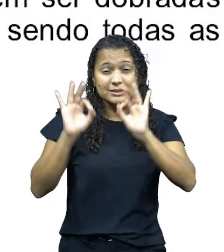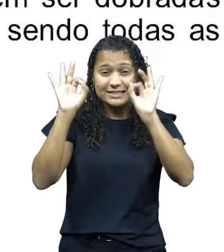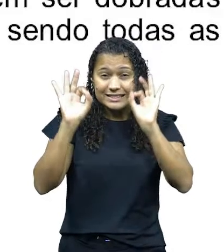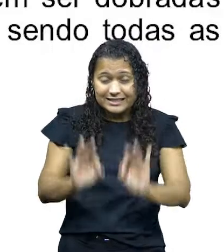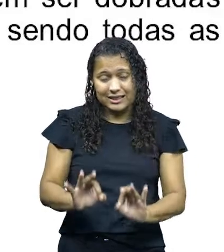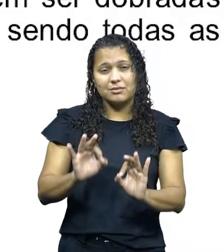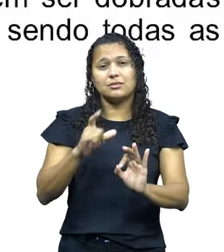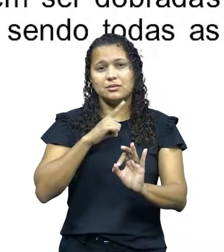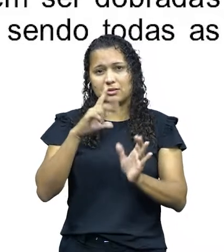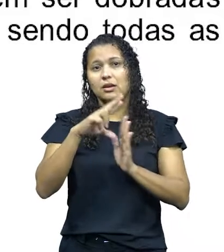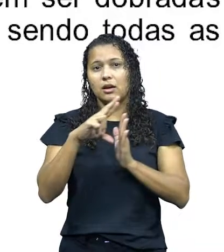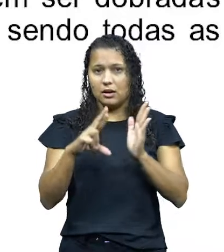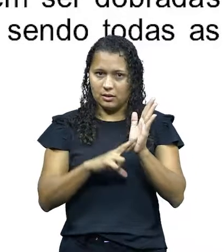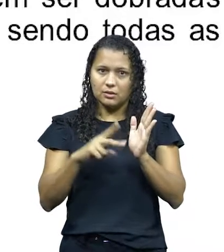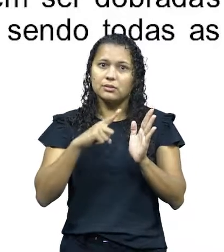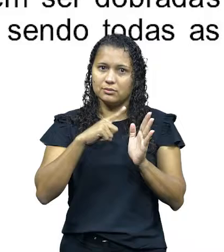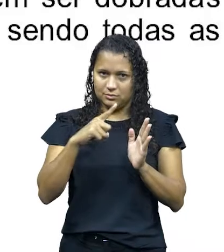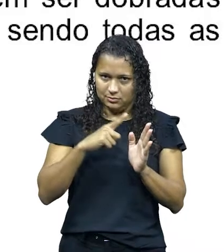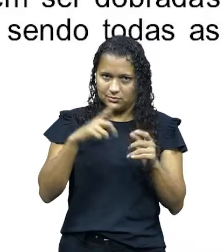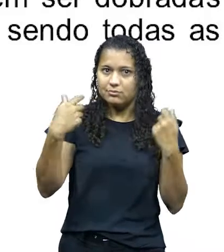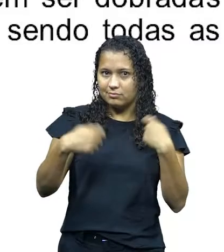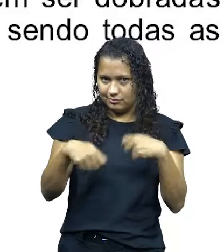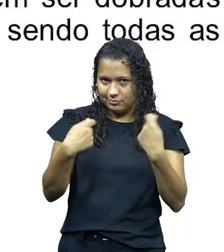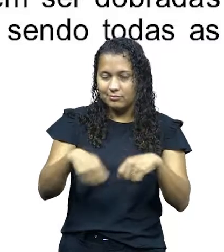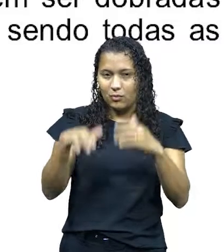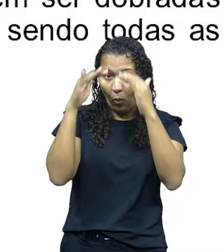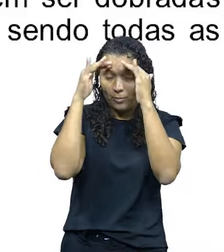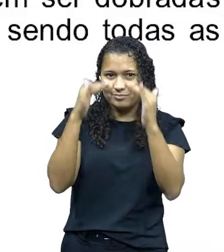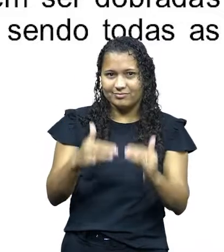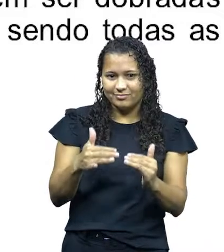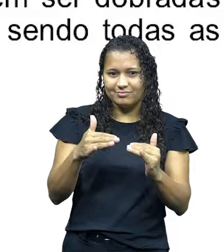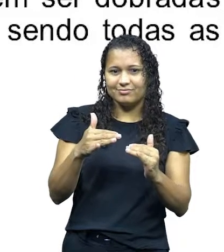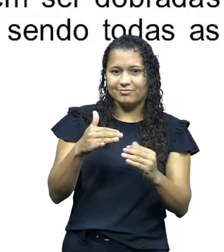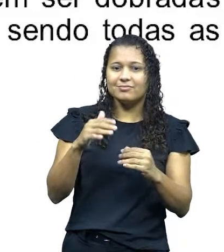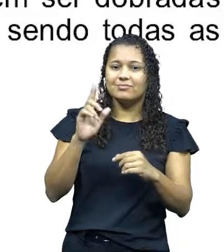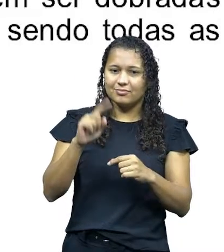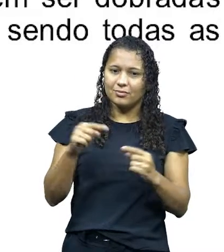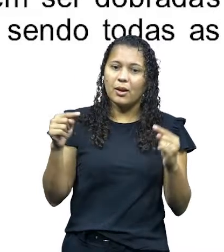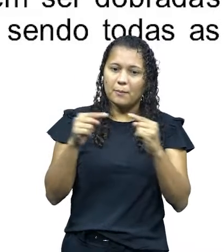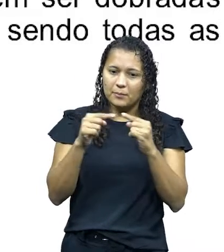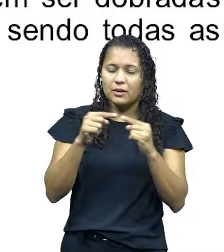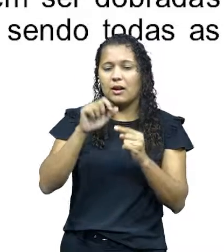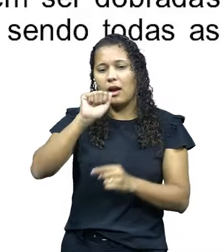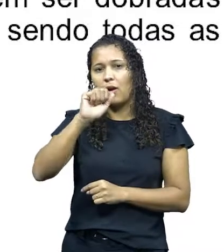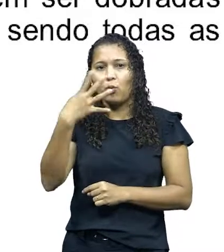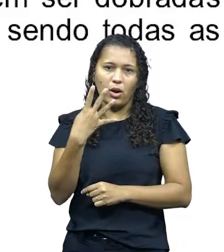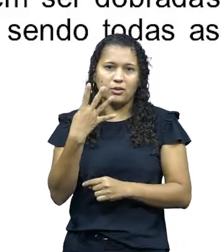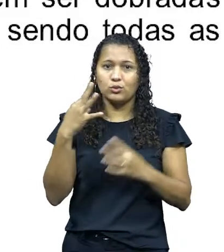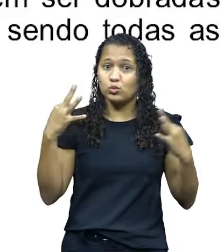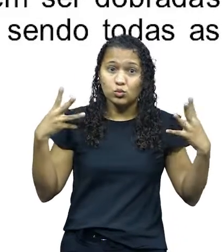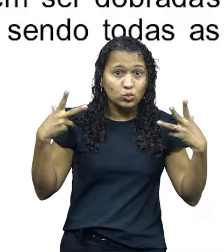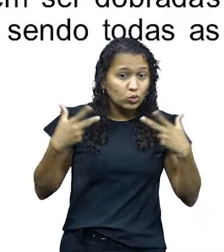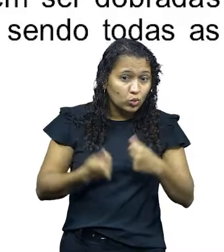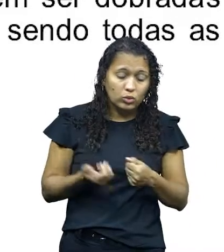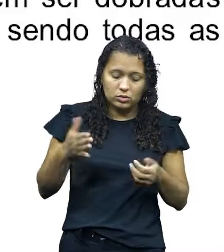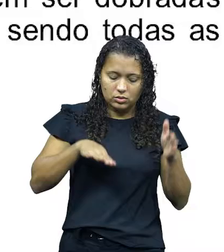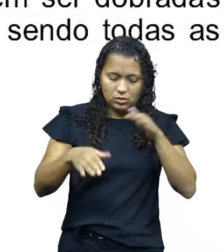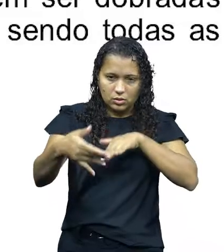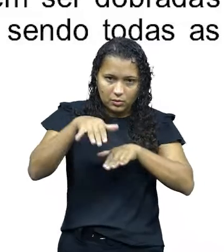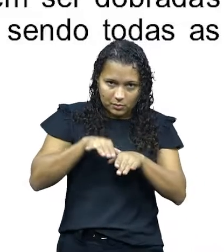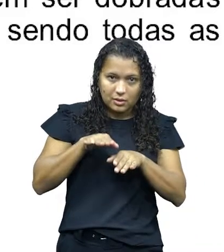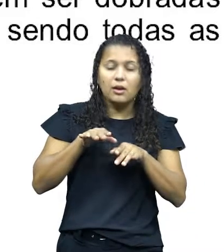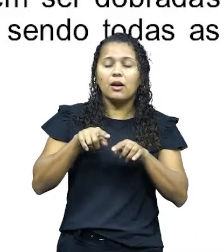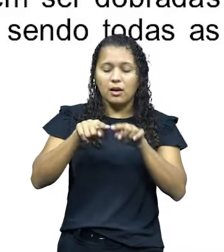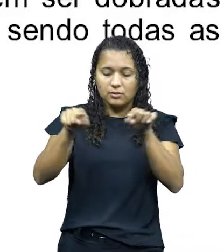norma, a NBR, né, para atingir o formato A4. Todas elas devem, no seu dobramento,